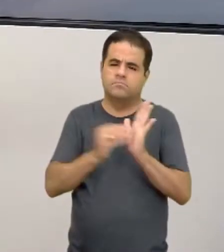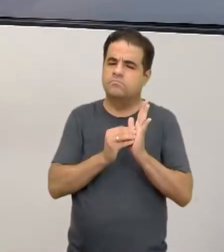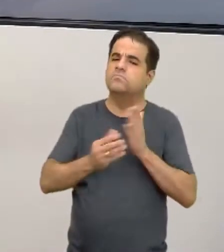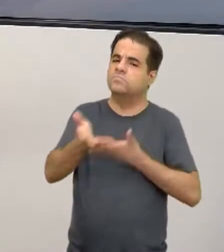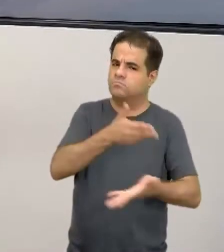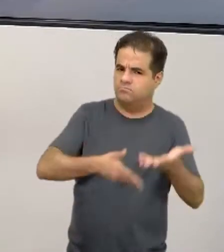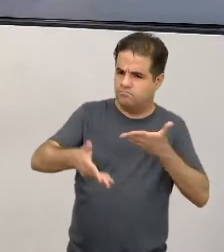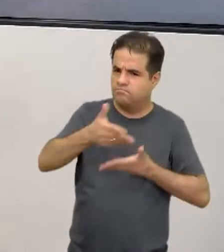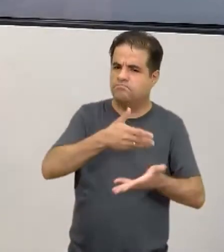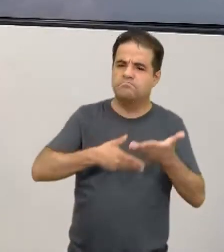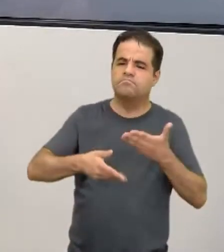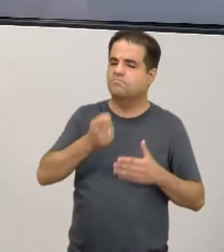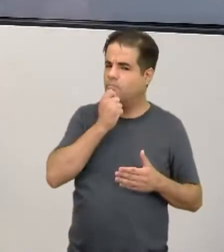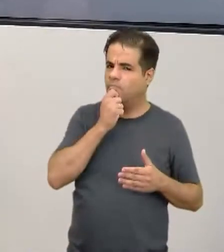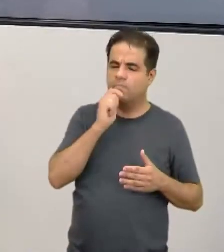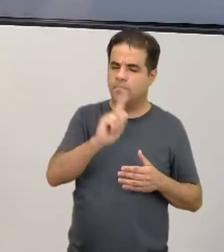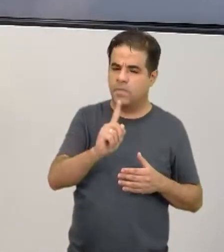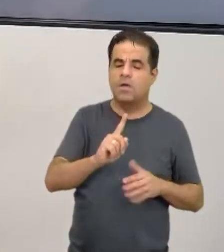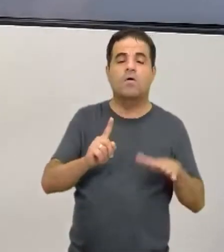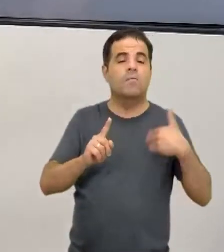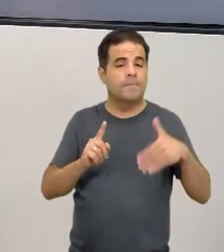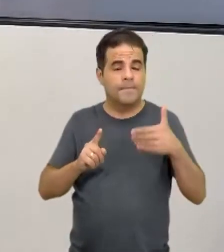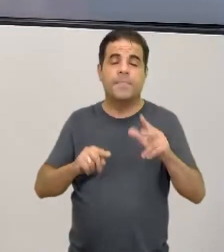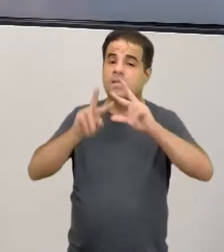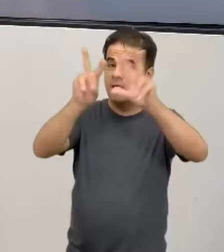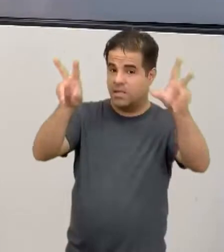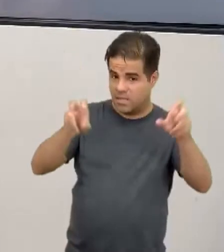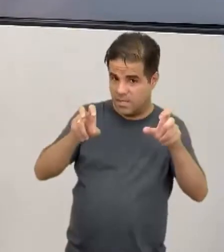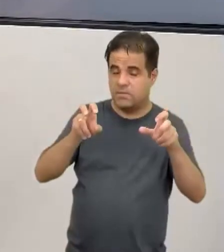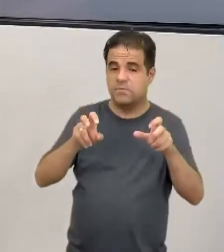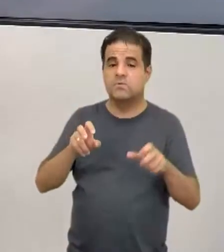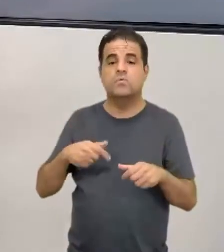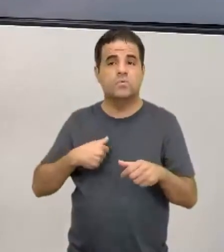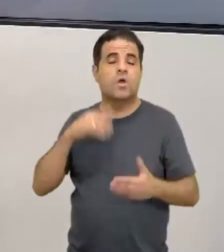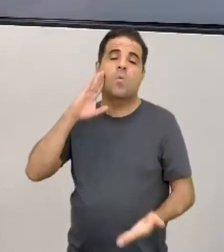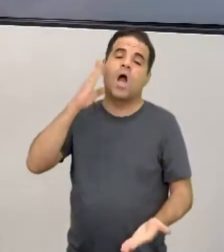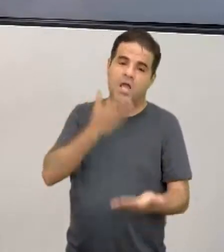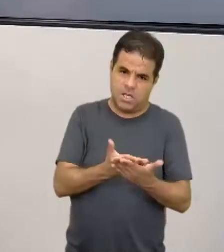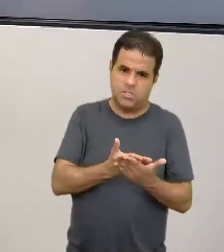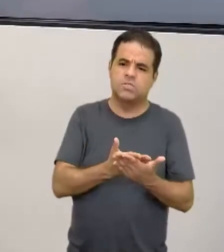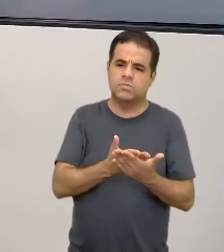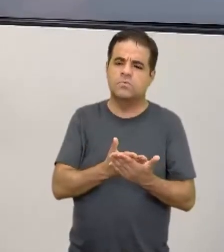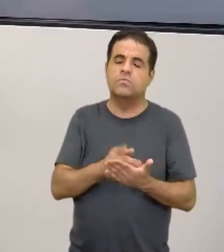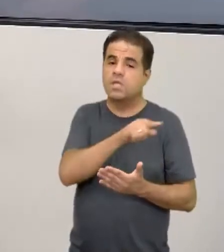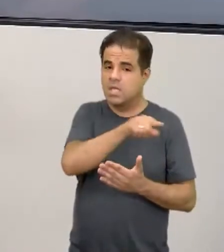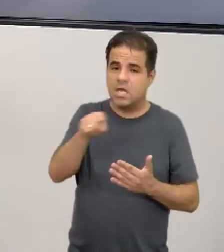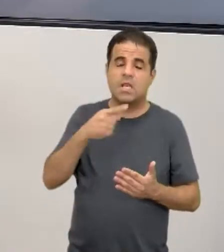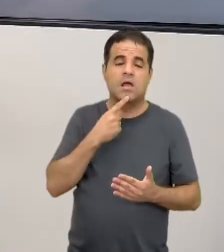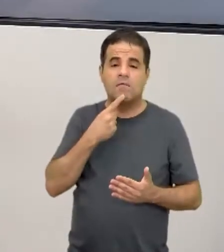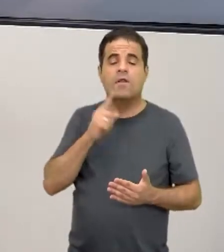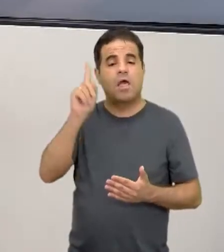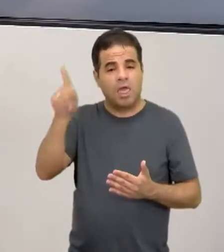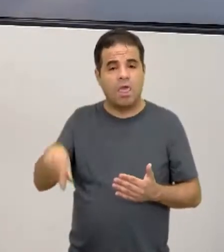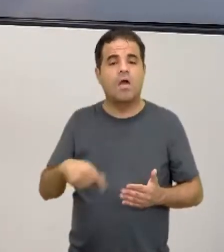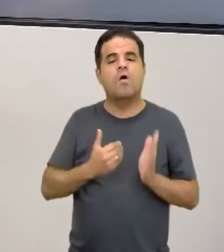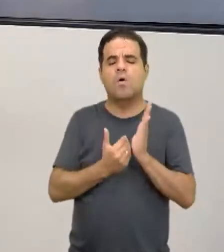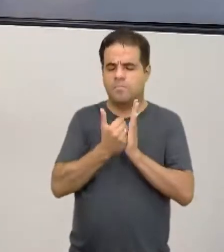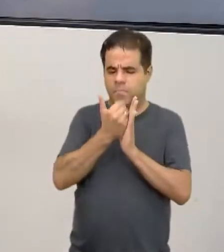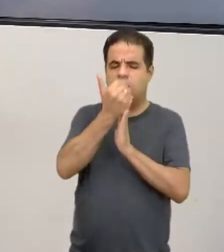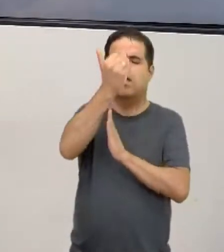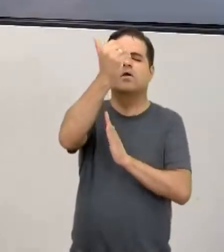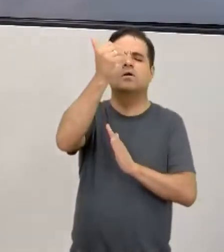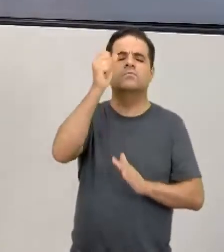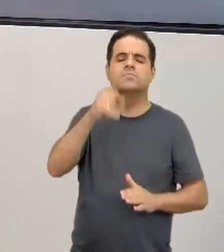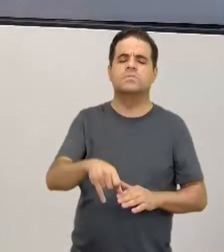não tá relacionadas, né? Mas aí, no caso... O que eu acredito que ele esteja falando é que realmente houve um